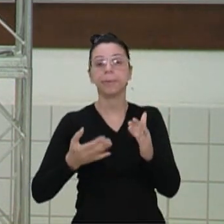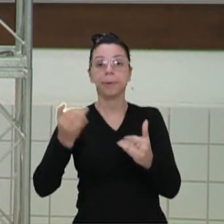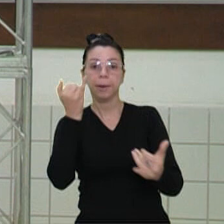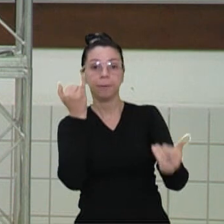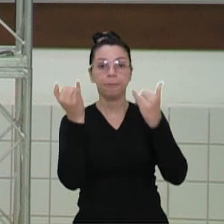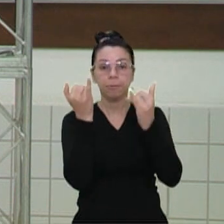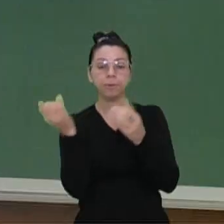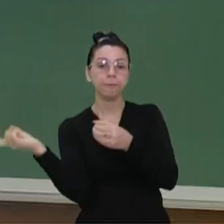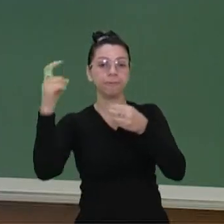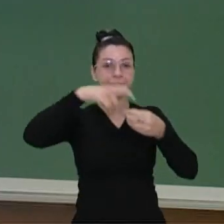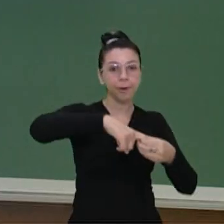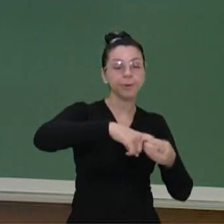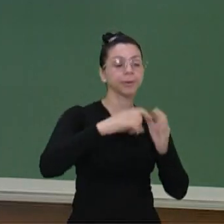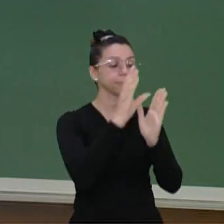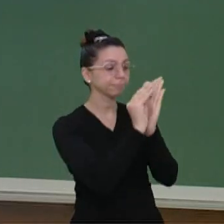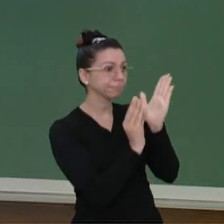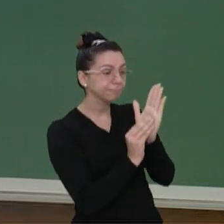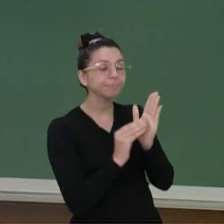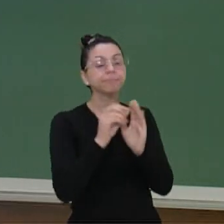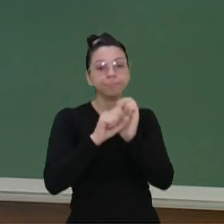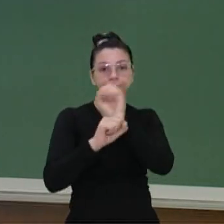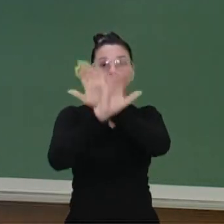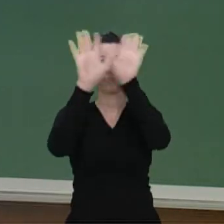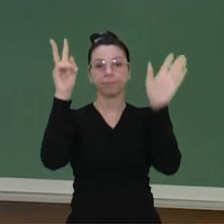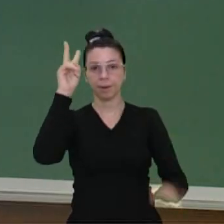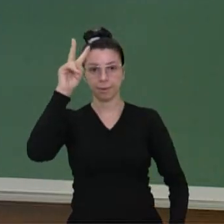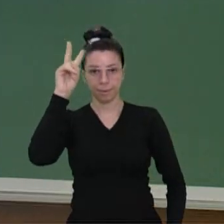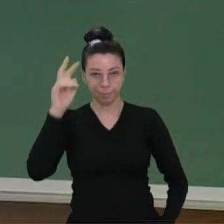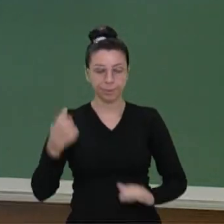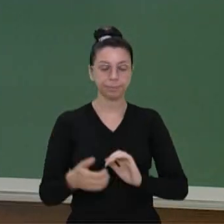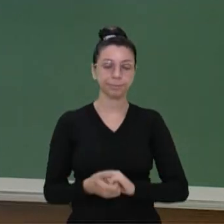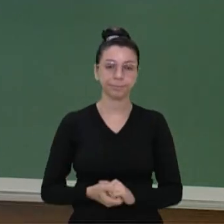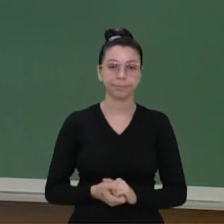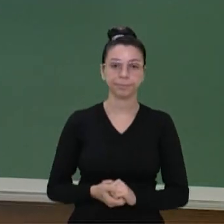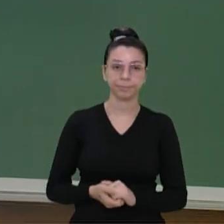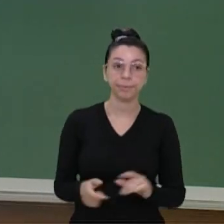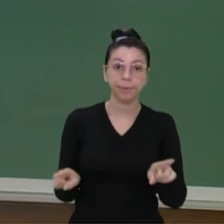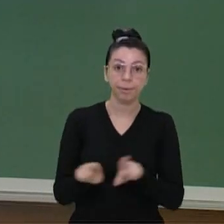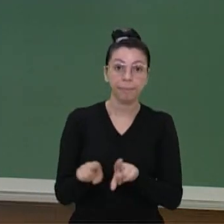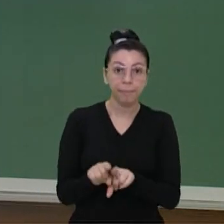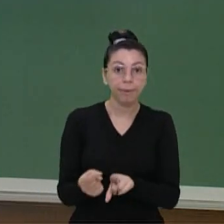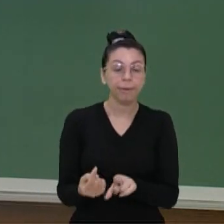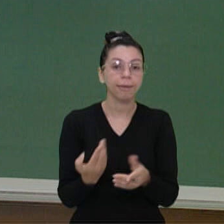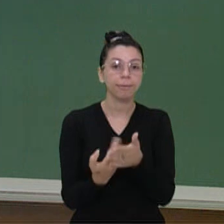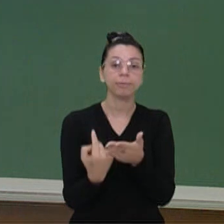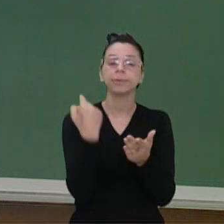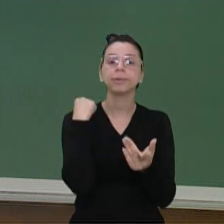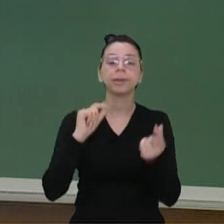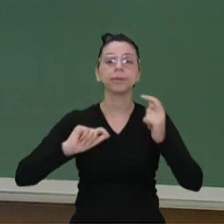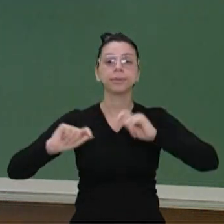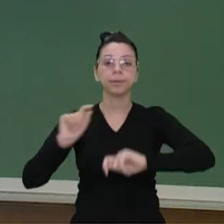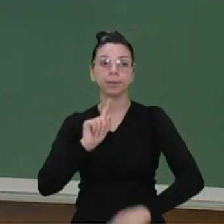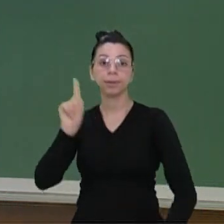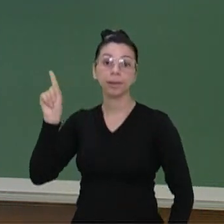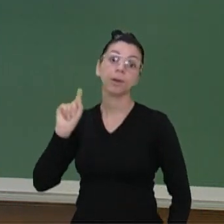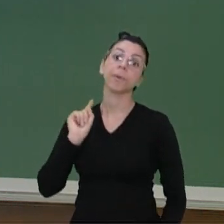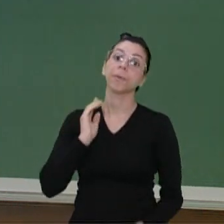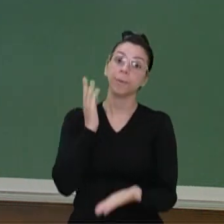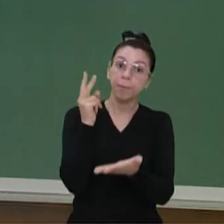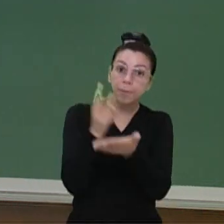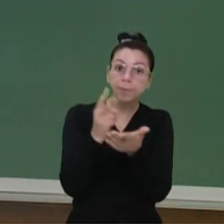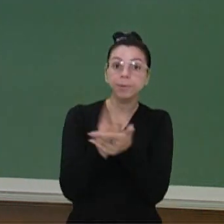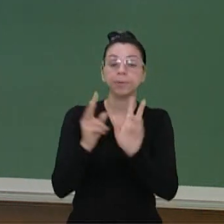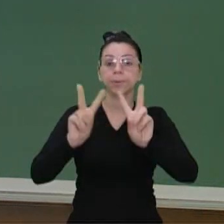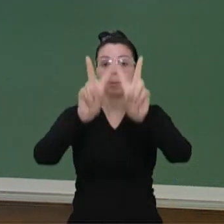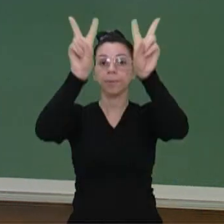fácil de você ir lá resgatar o conceito. Então, na aula anterior, a gente também falou de problema de aplicação e nessa aula a gente vai trazer mais